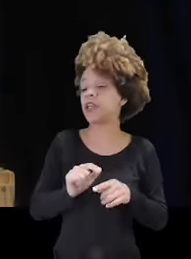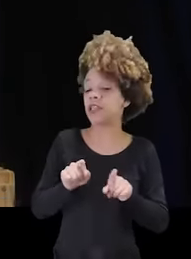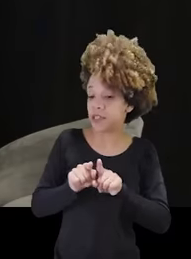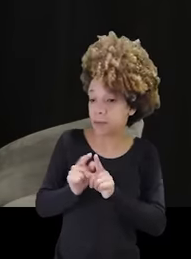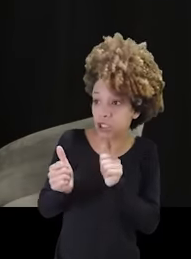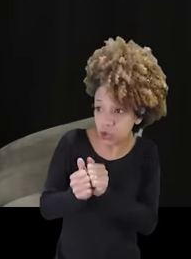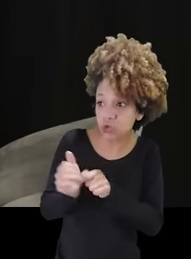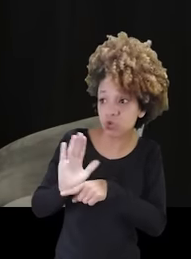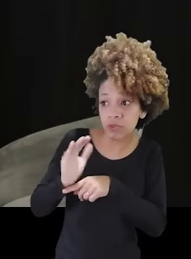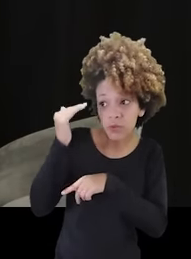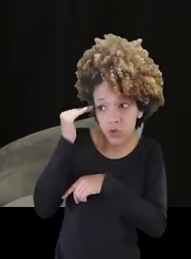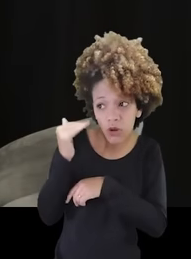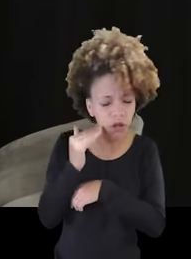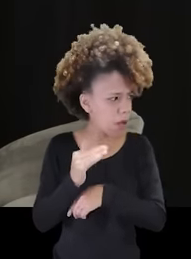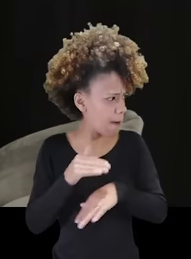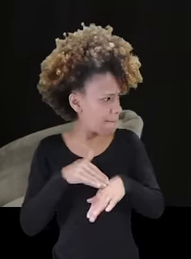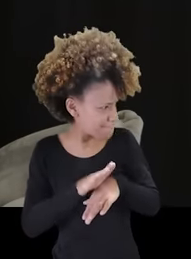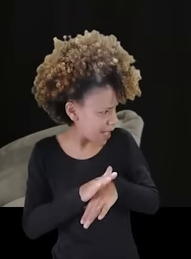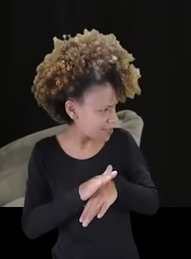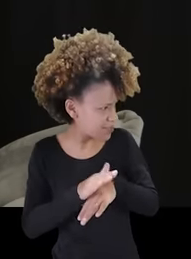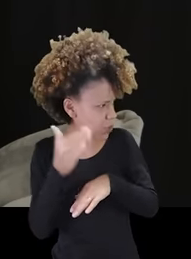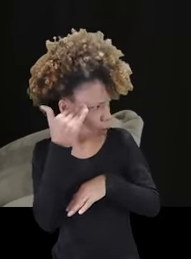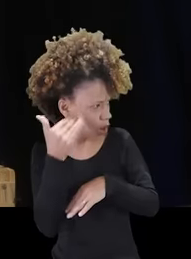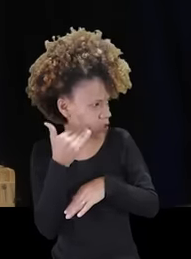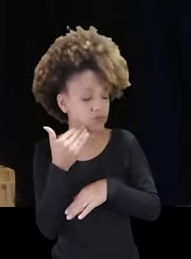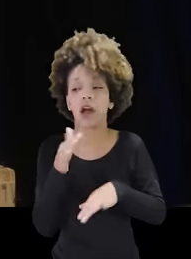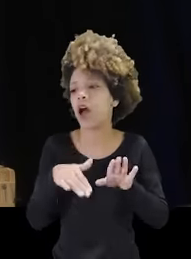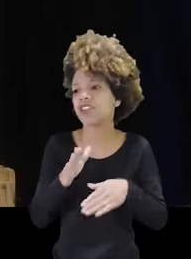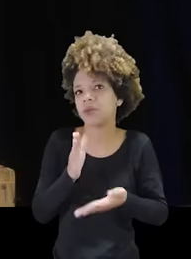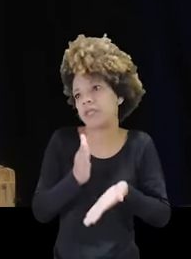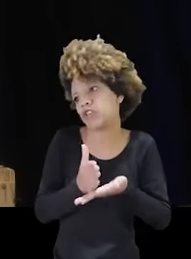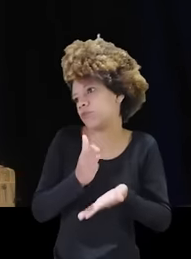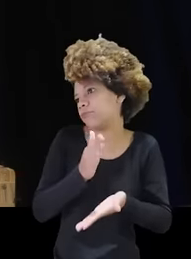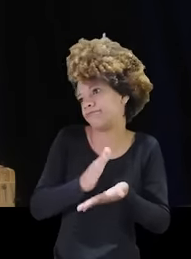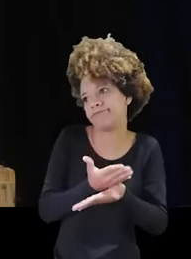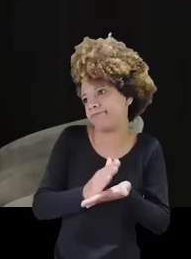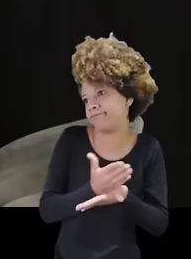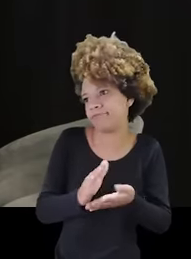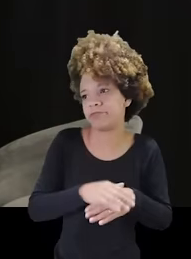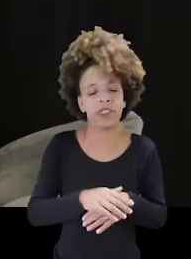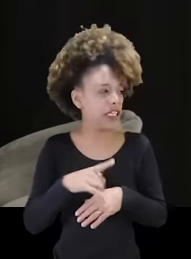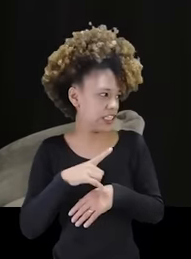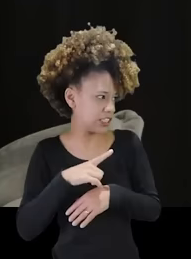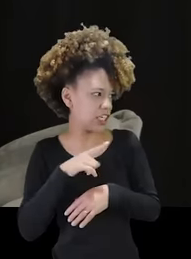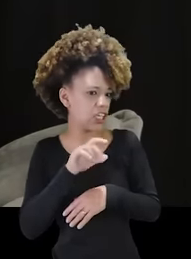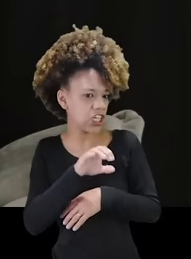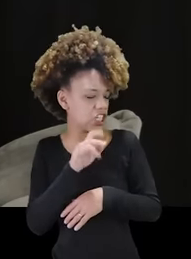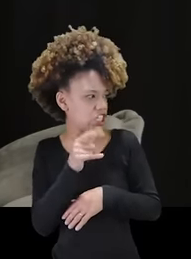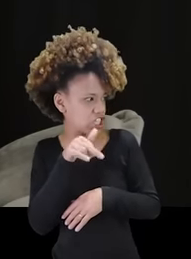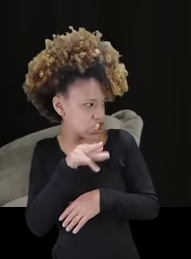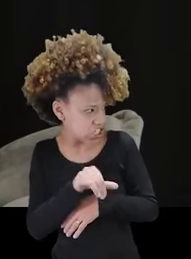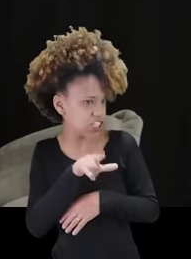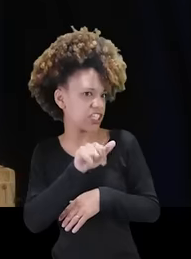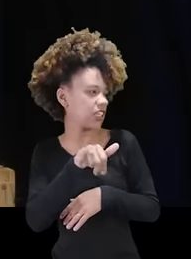coreanos mas tem muito filme coreano e mais do que do que americano metade metade assim e tem uns Richard lá